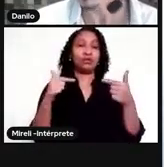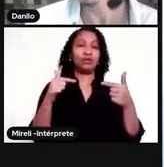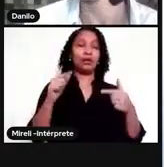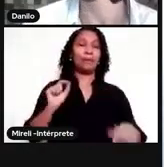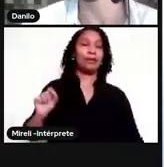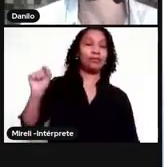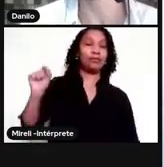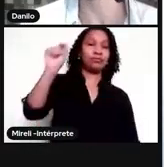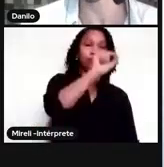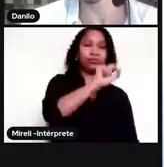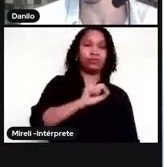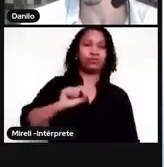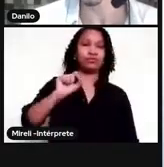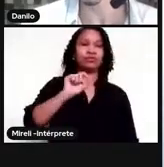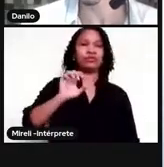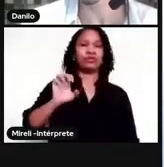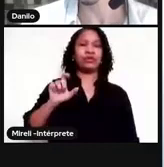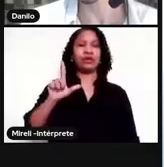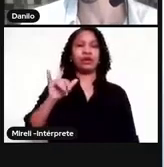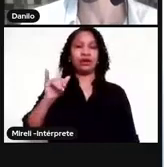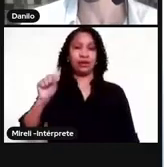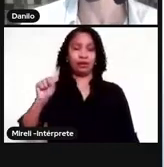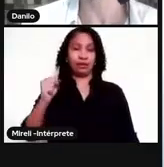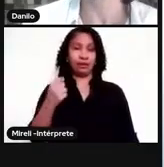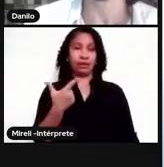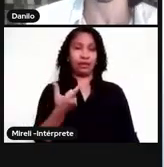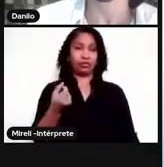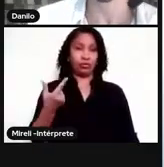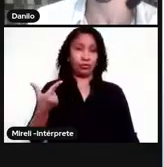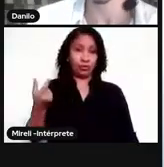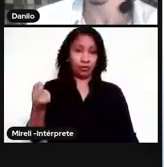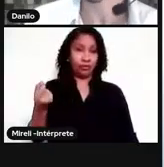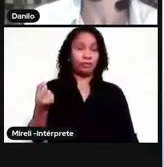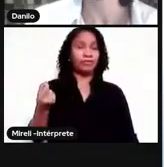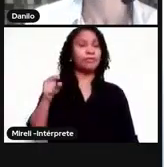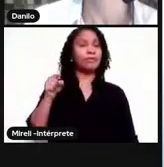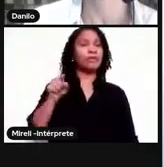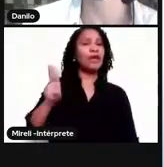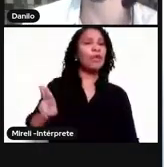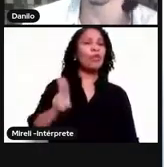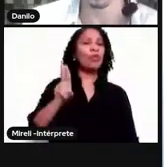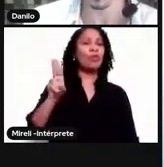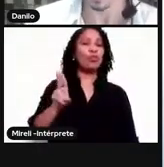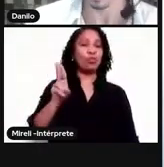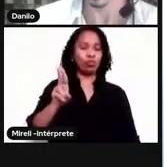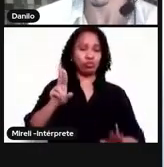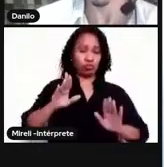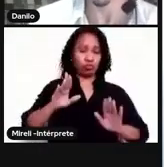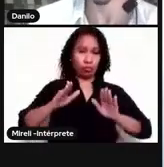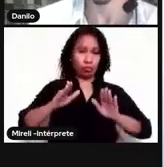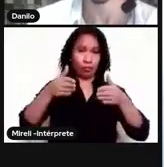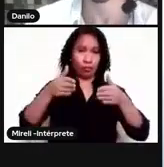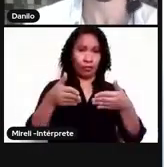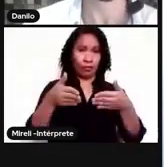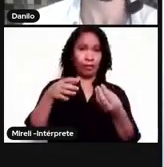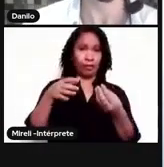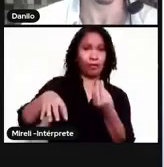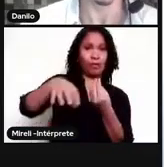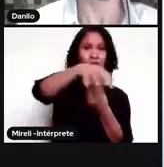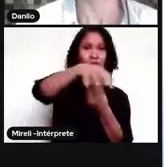Elias et al. 2020, que ele utilizou também uma espécie de fungo da ordem Hymenocetalis.